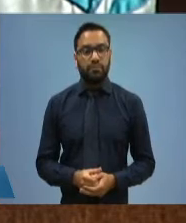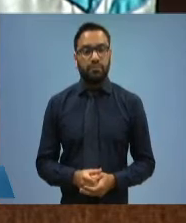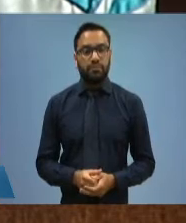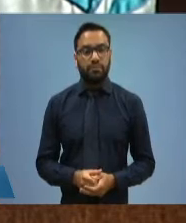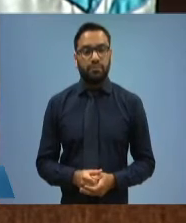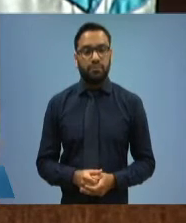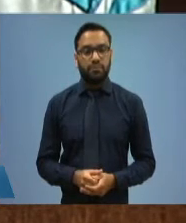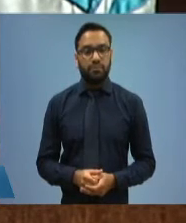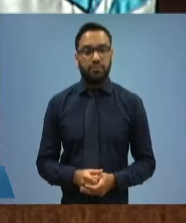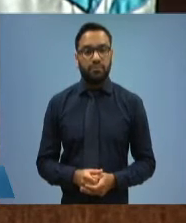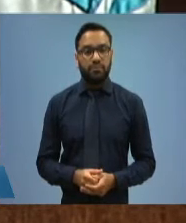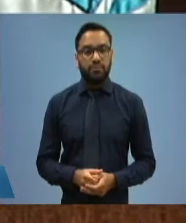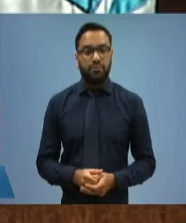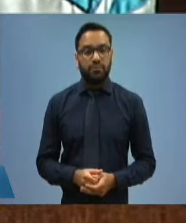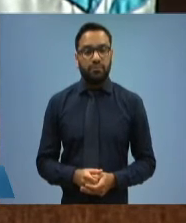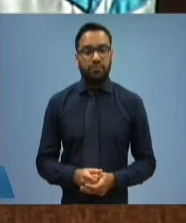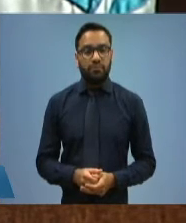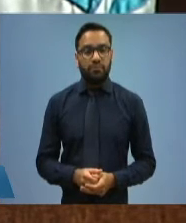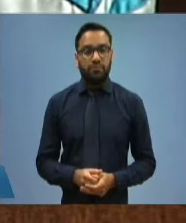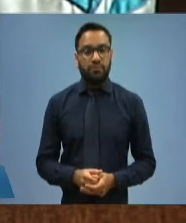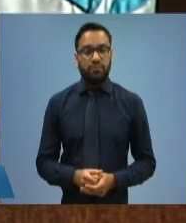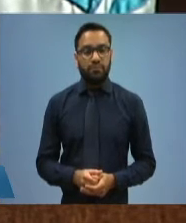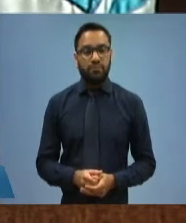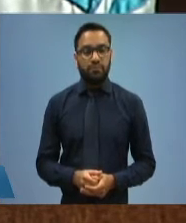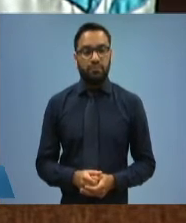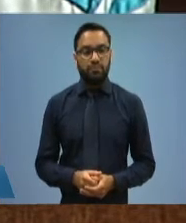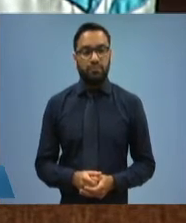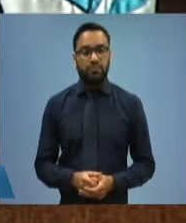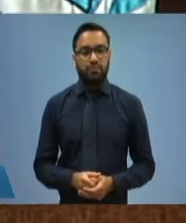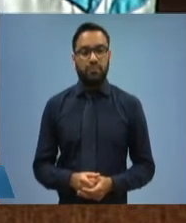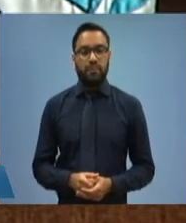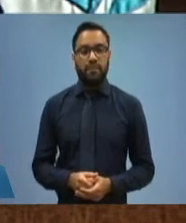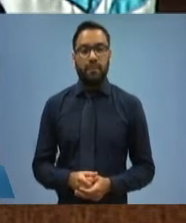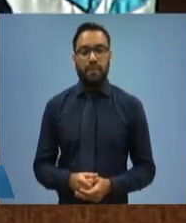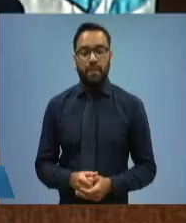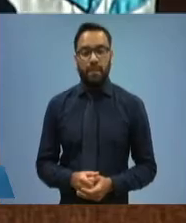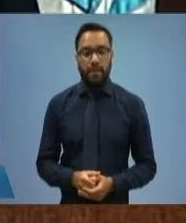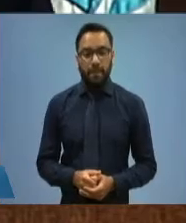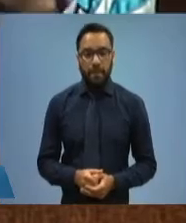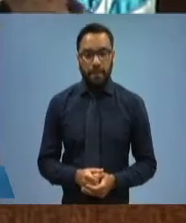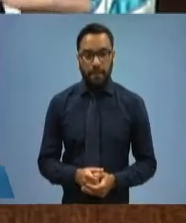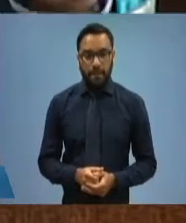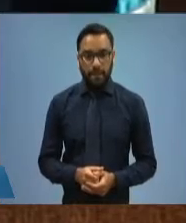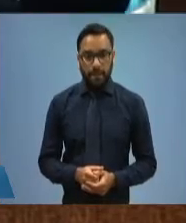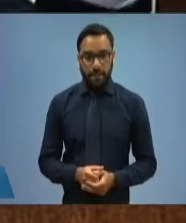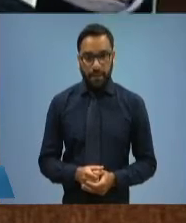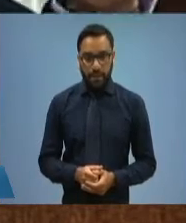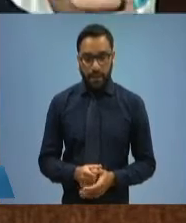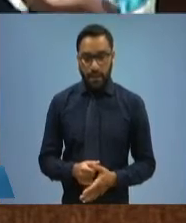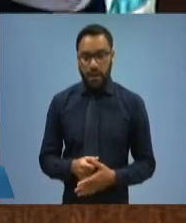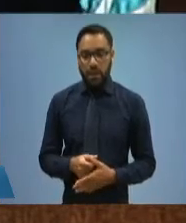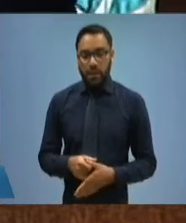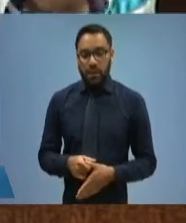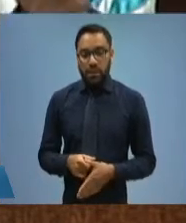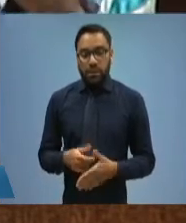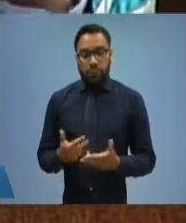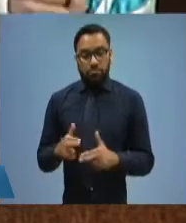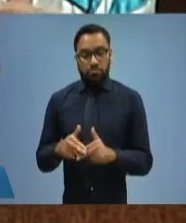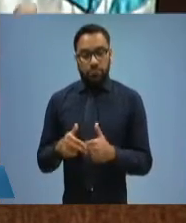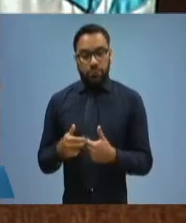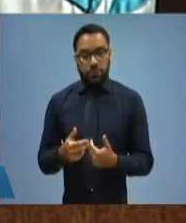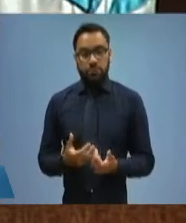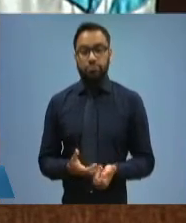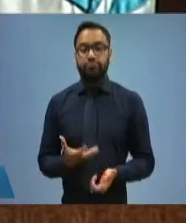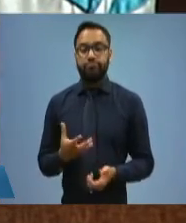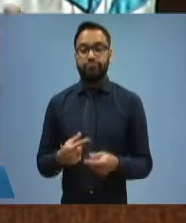mesmo, sabendo assim que tem aqui, com toda a minha posição republicana tranquila de fazer o debate franco